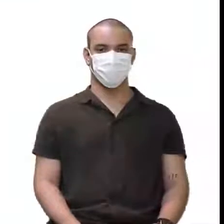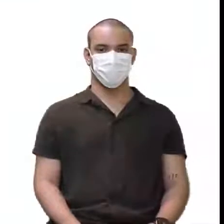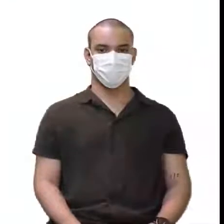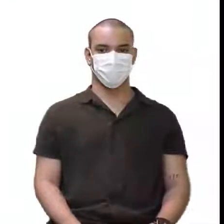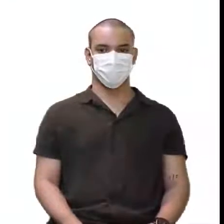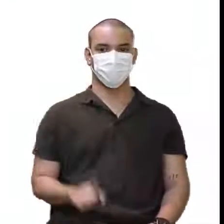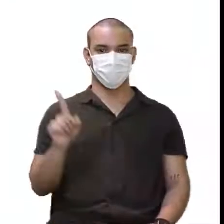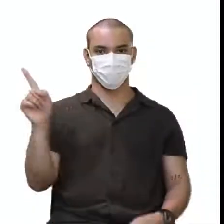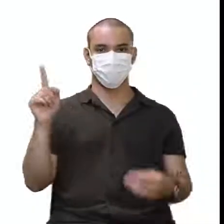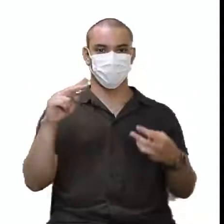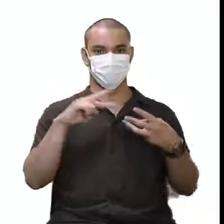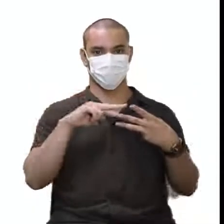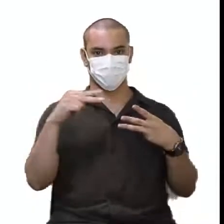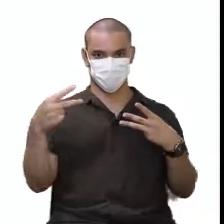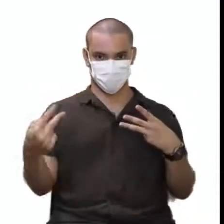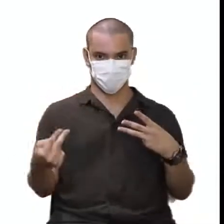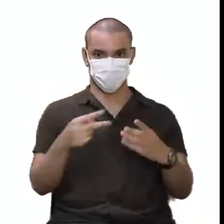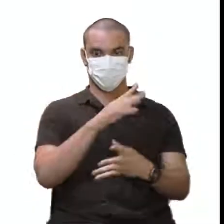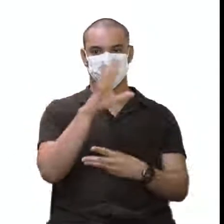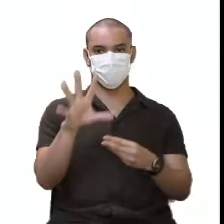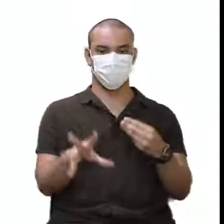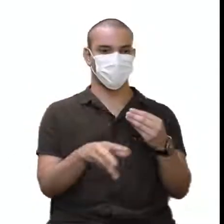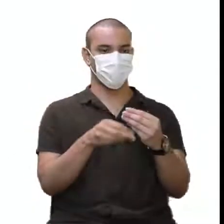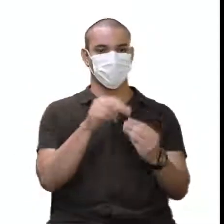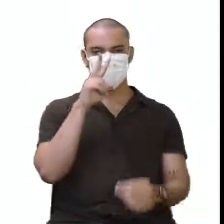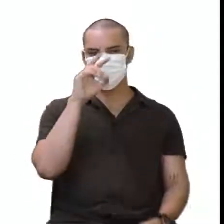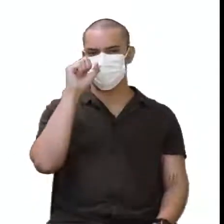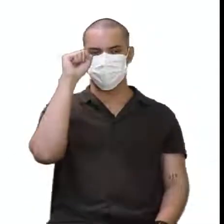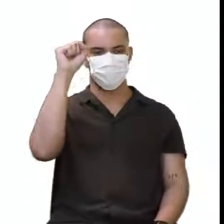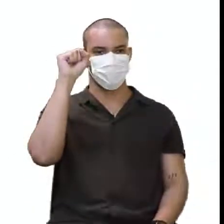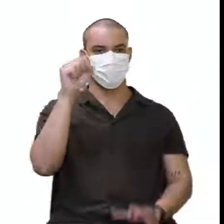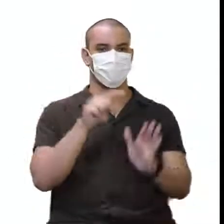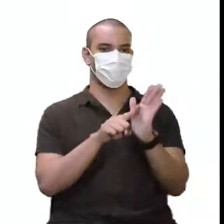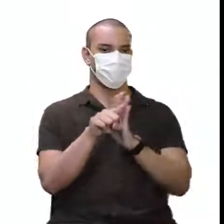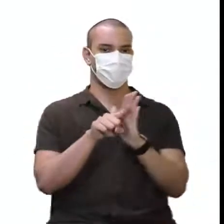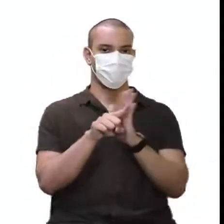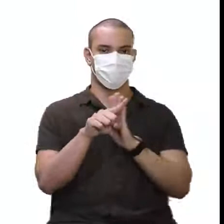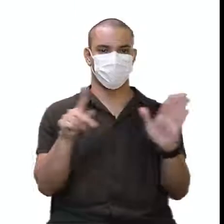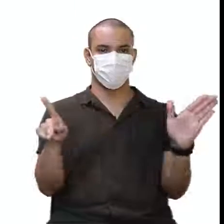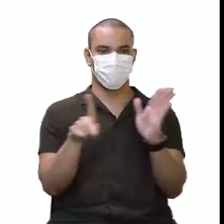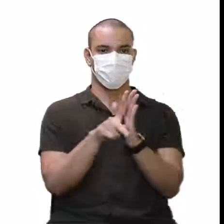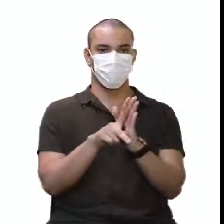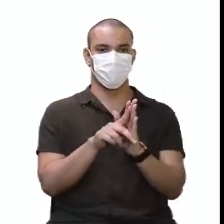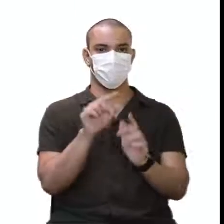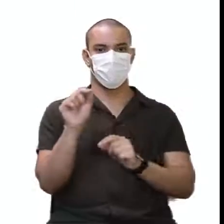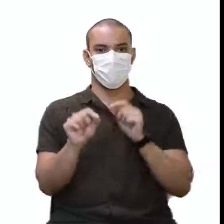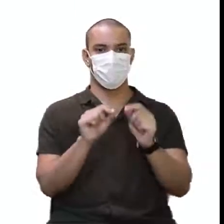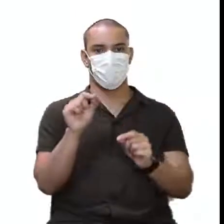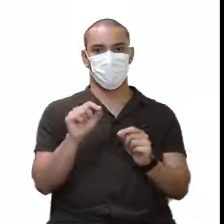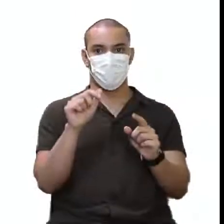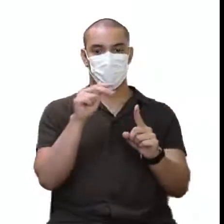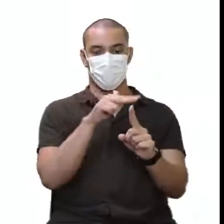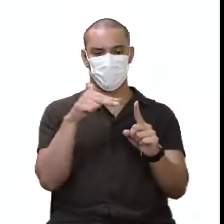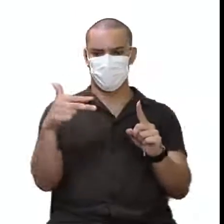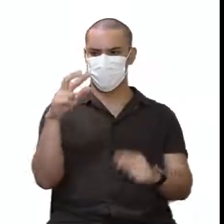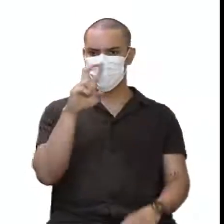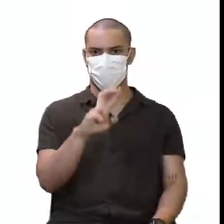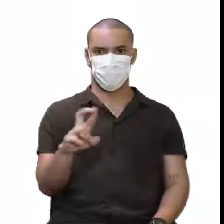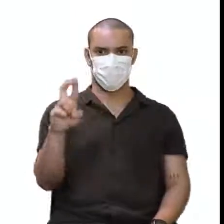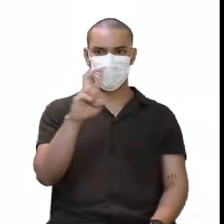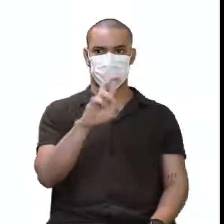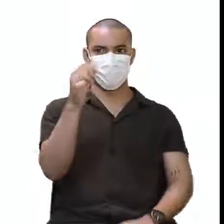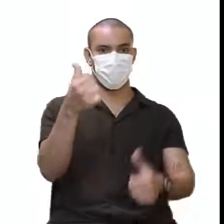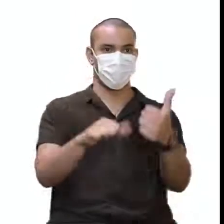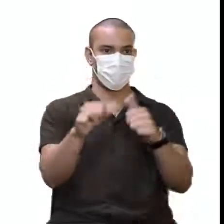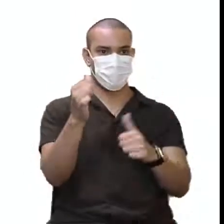Olha lá, Gregor Mendel contribuiu fortemente com suas pesquisas, uma vez que observou que